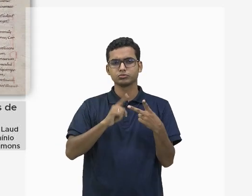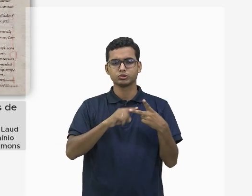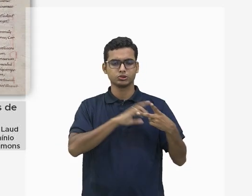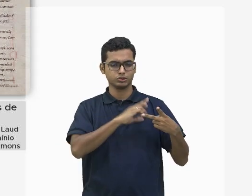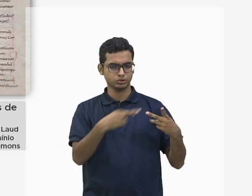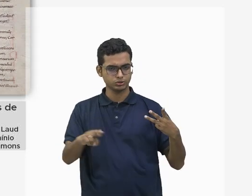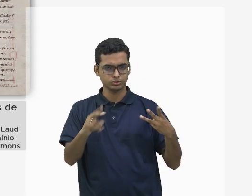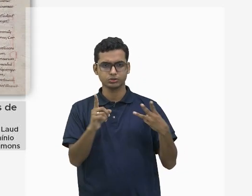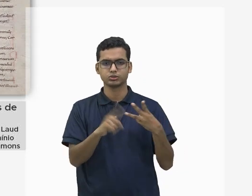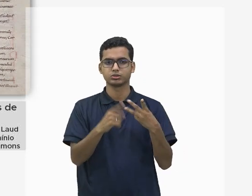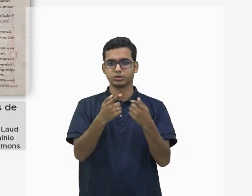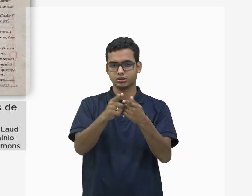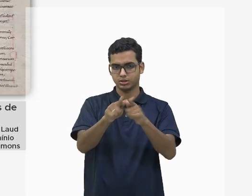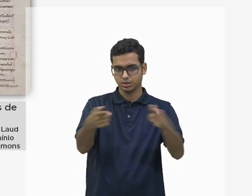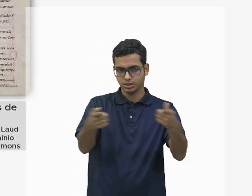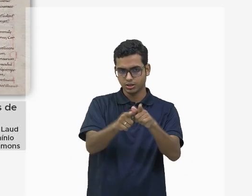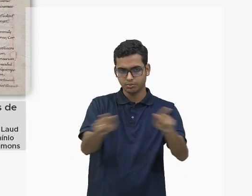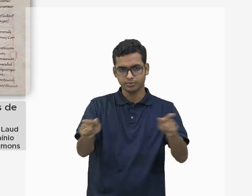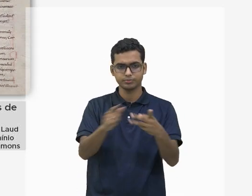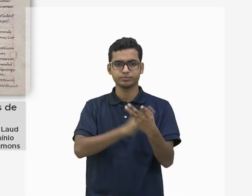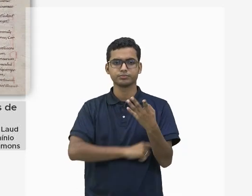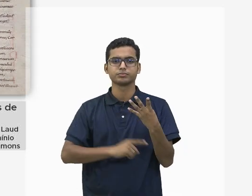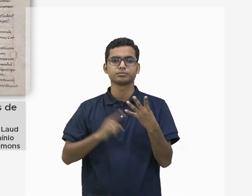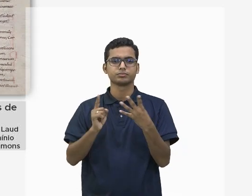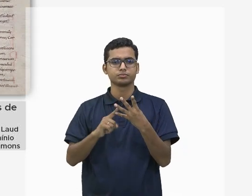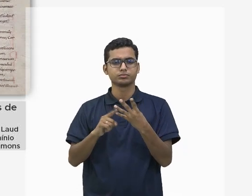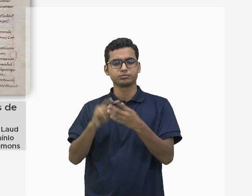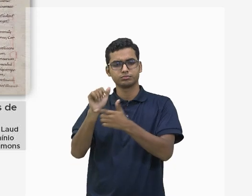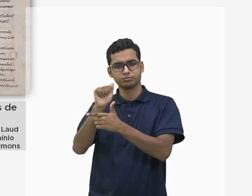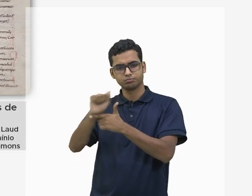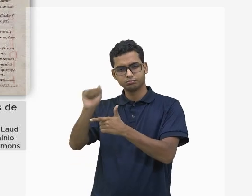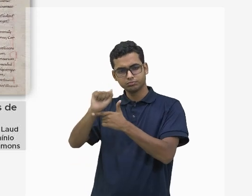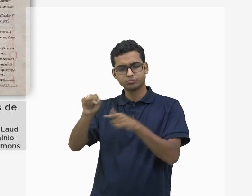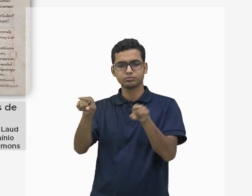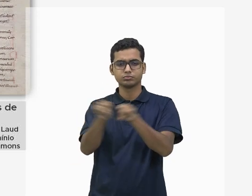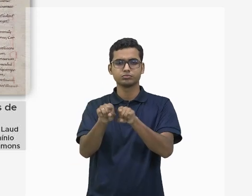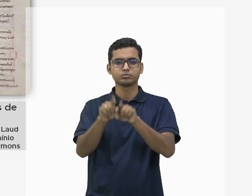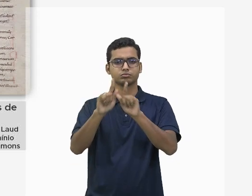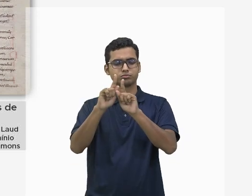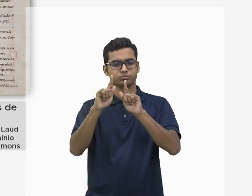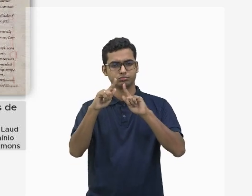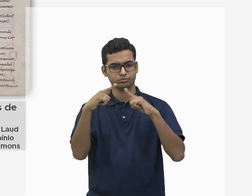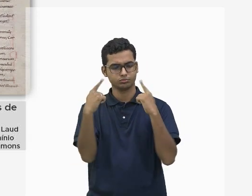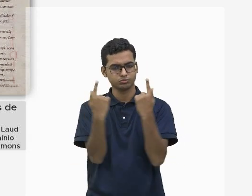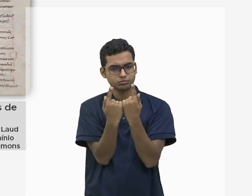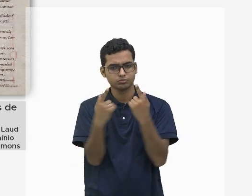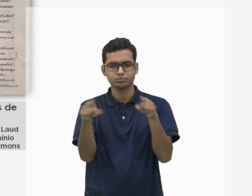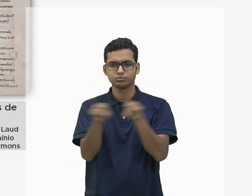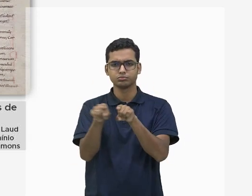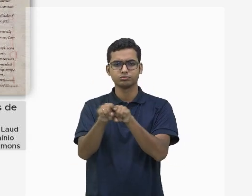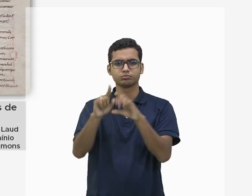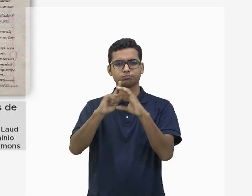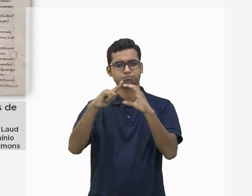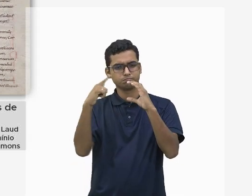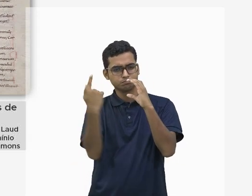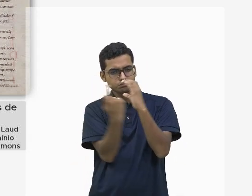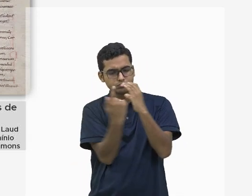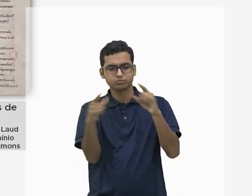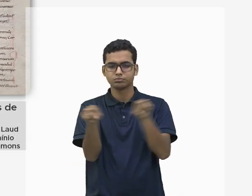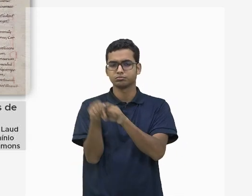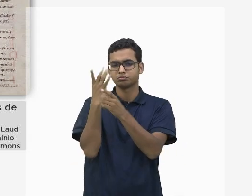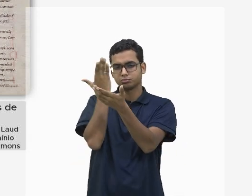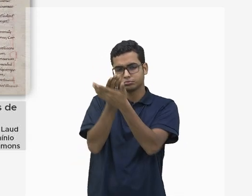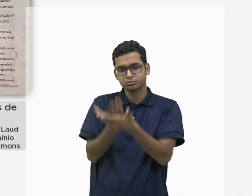expansão aí da igreja, né, da fé católica, gramática, aritmética, música e geometria. Houve crescimento